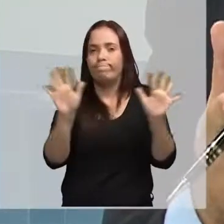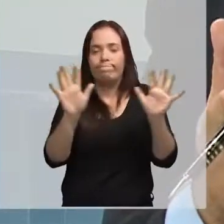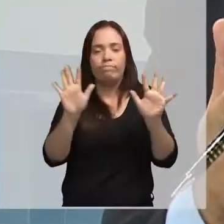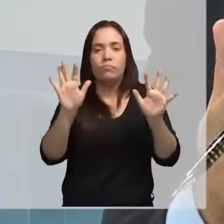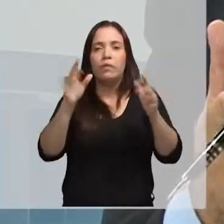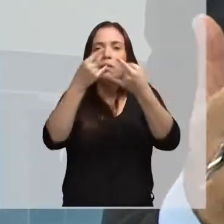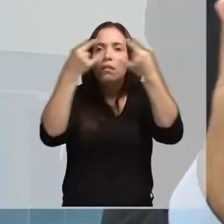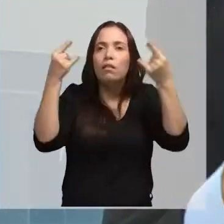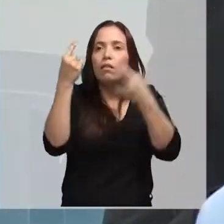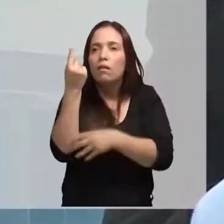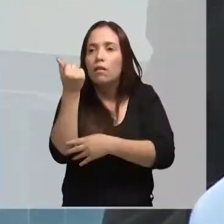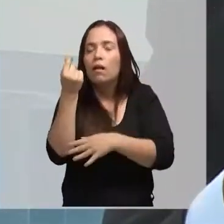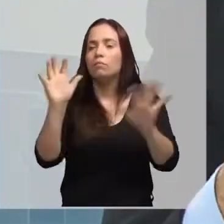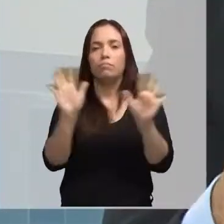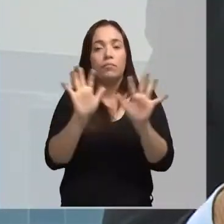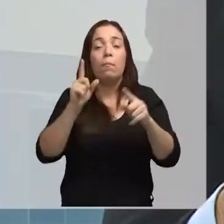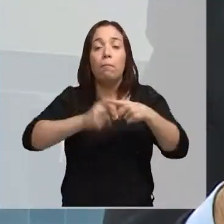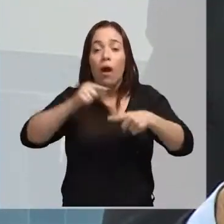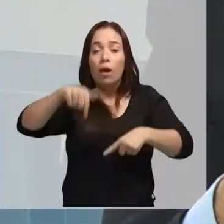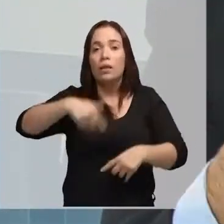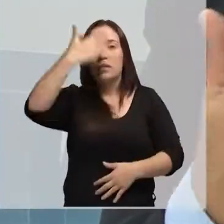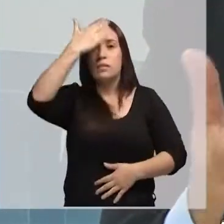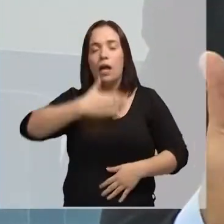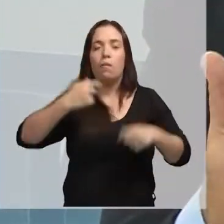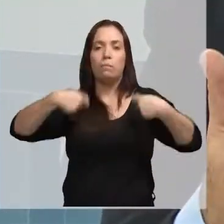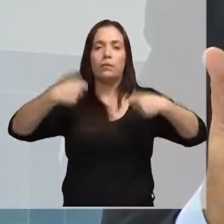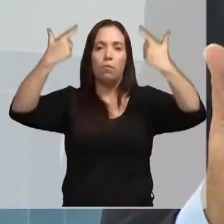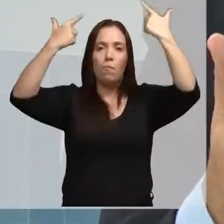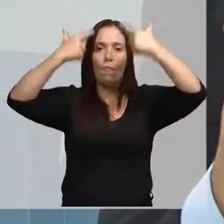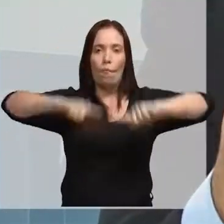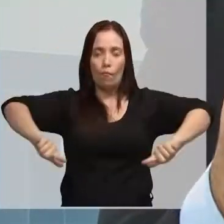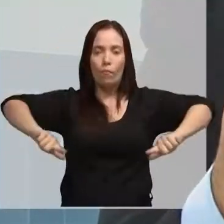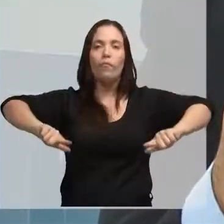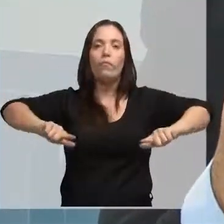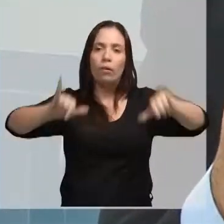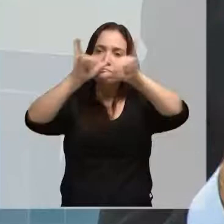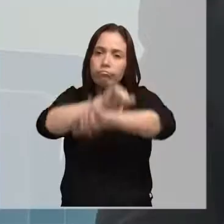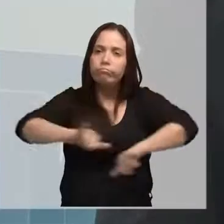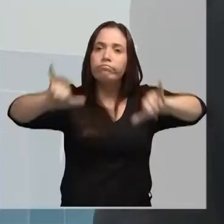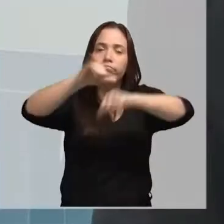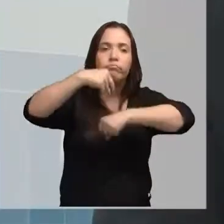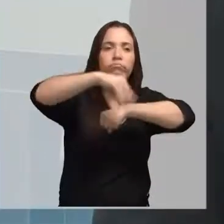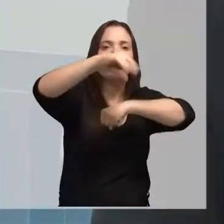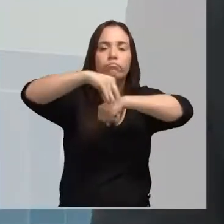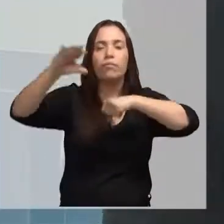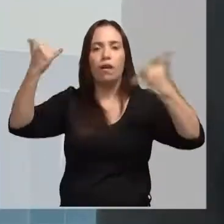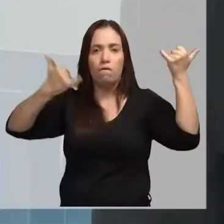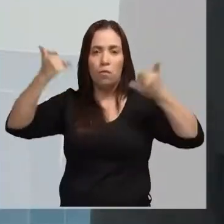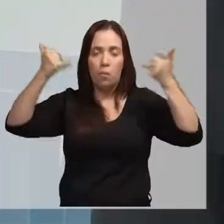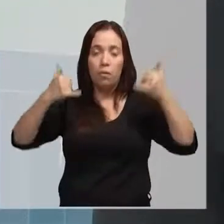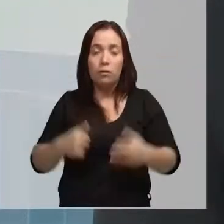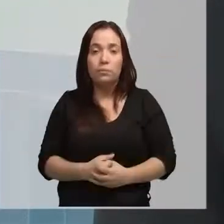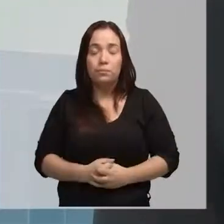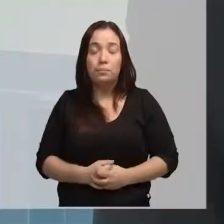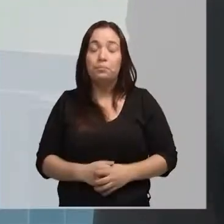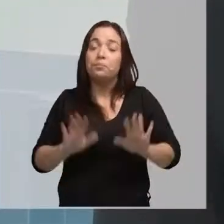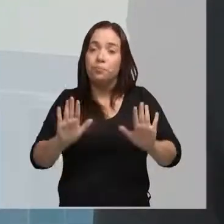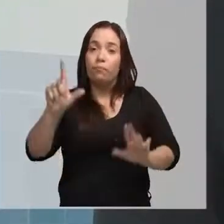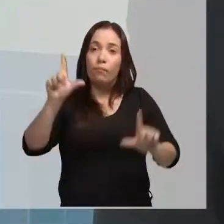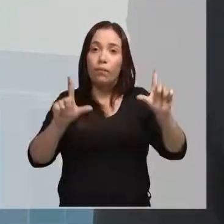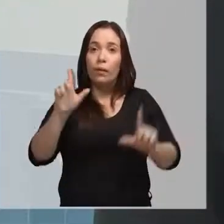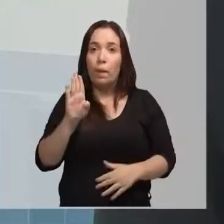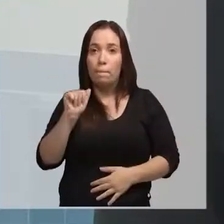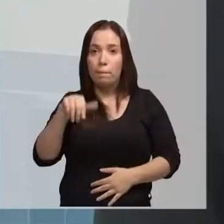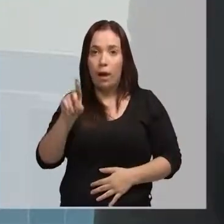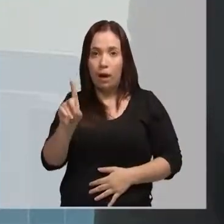bom, porque a gente faz o jornalismo com seriedade e com isenção. Eu estou querendo falar o quê? A Bandeirantes entrevistou